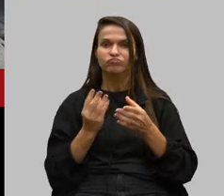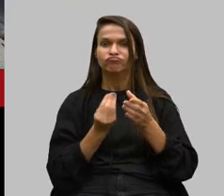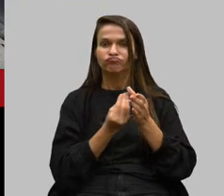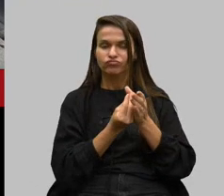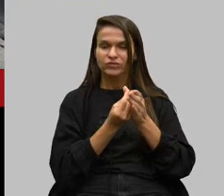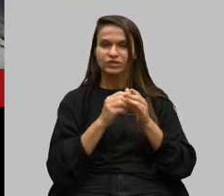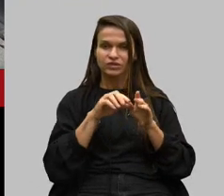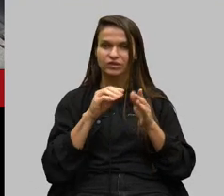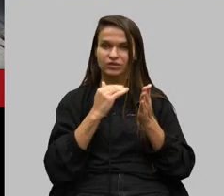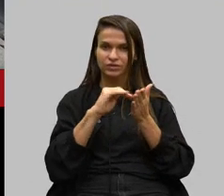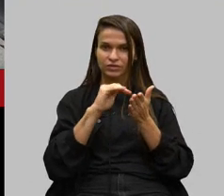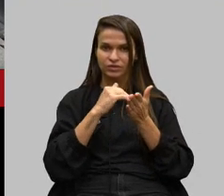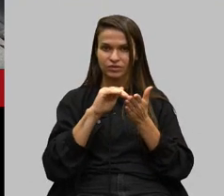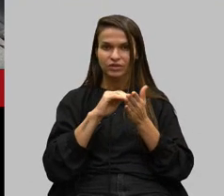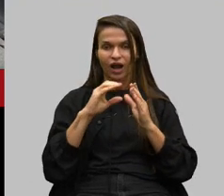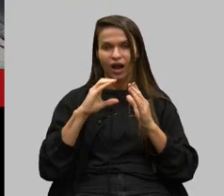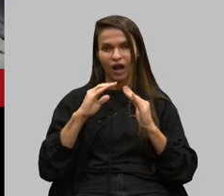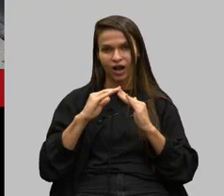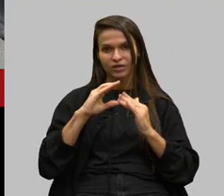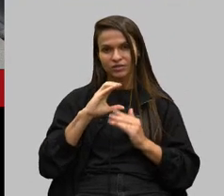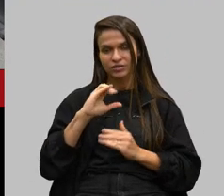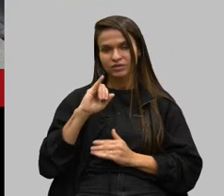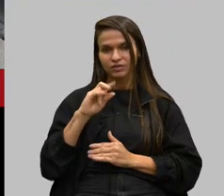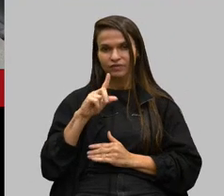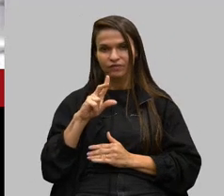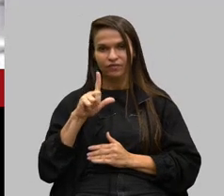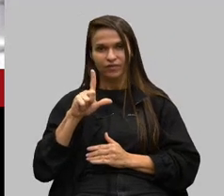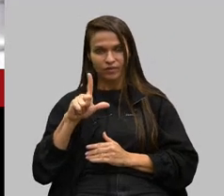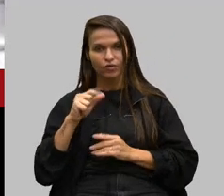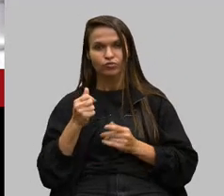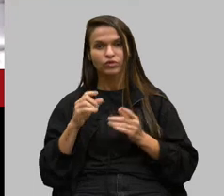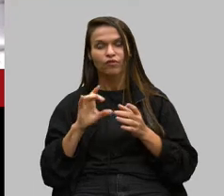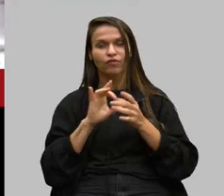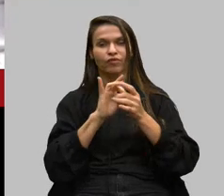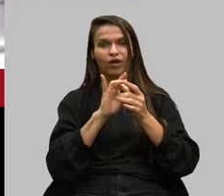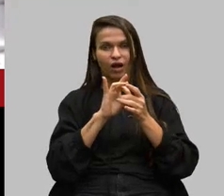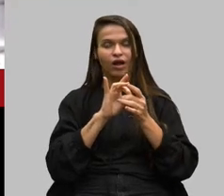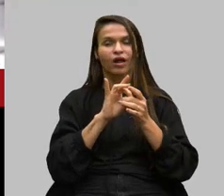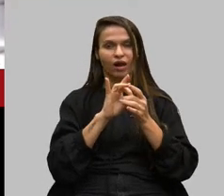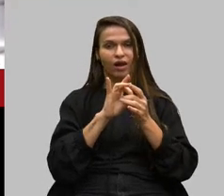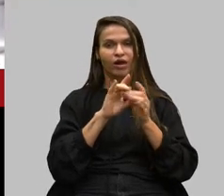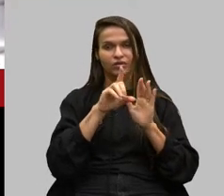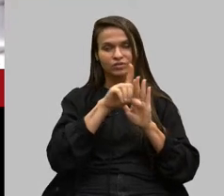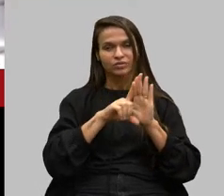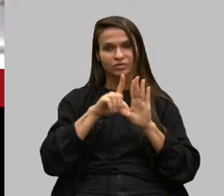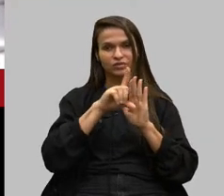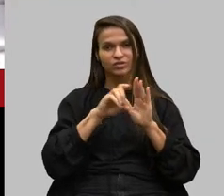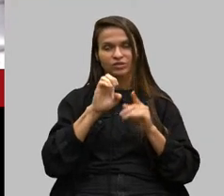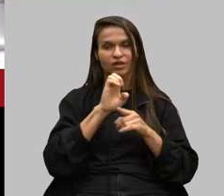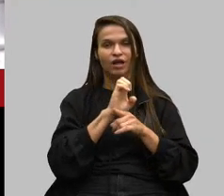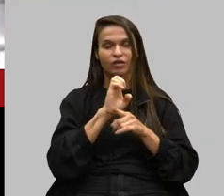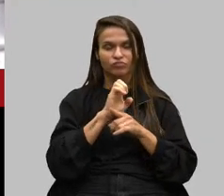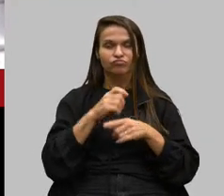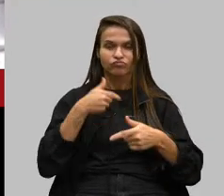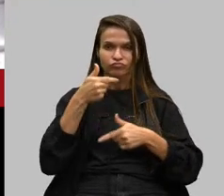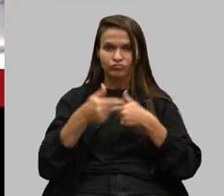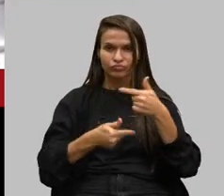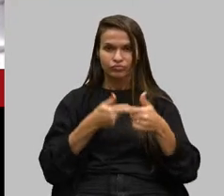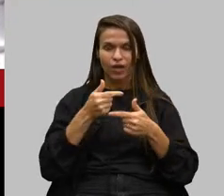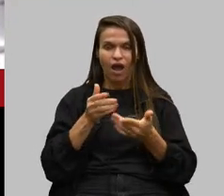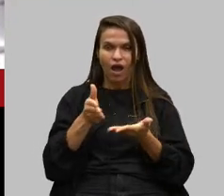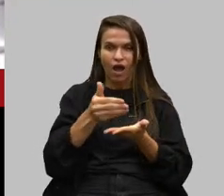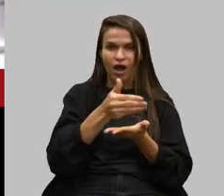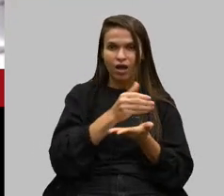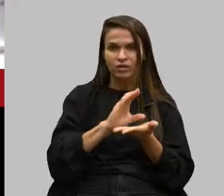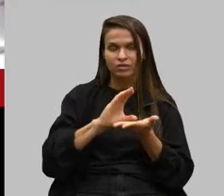então e por fim de acordo com a legislação Estadual planejar coordenar e executar atividades relativas à captação de